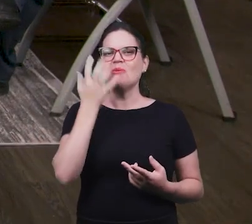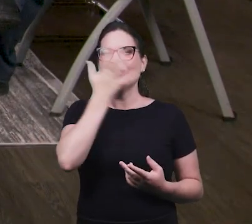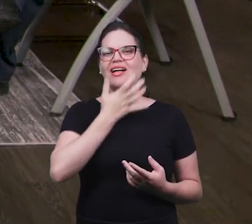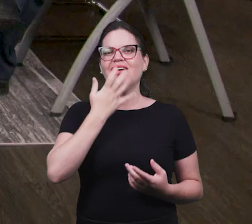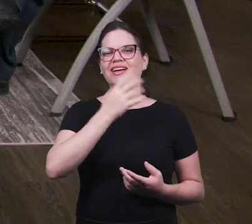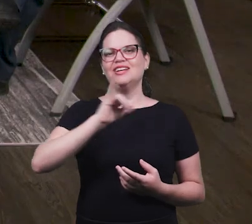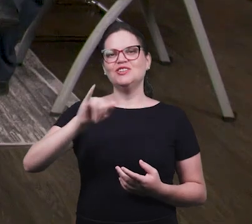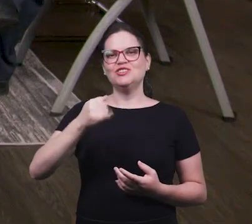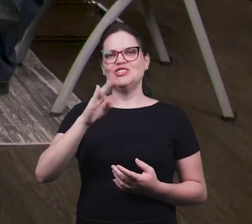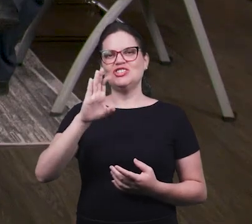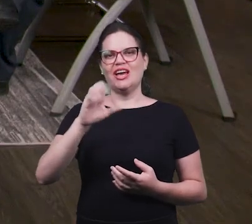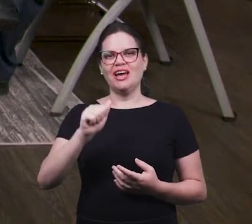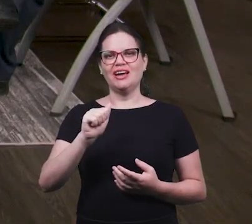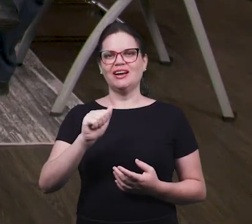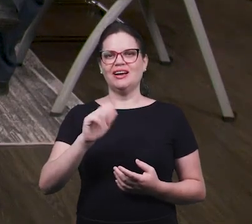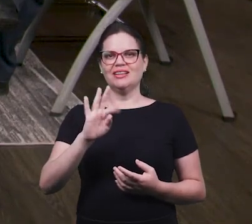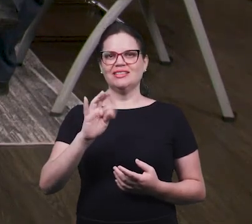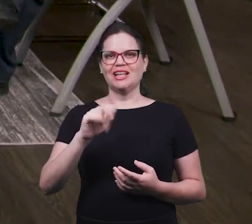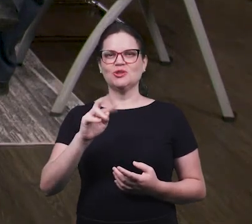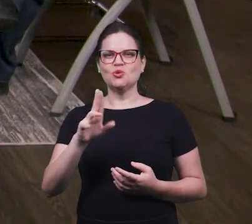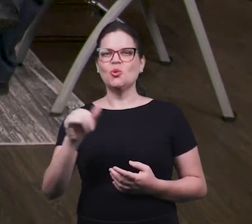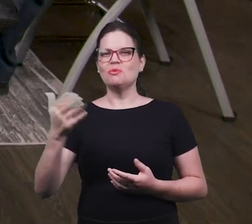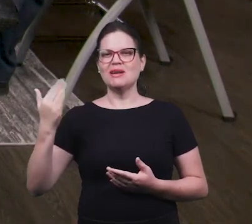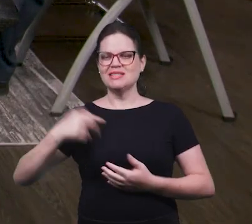Aquelas músicas do interior, né?